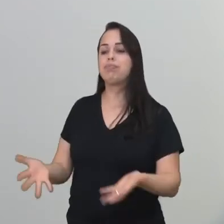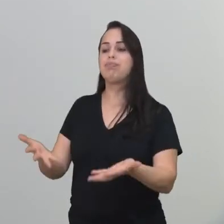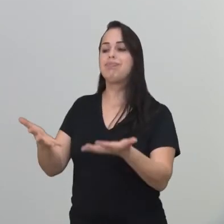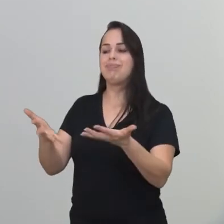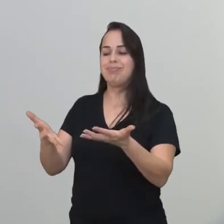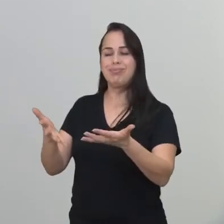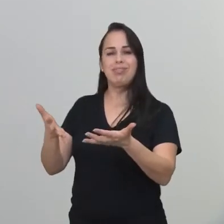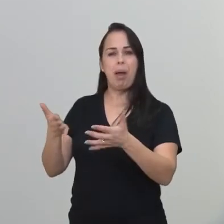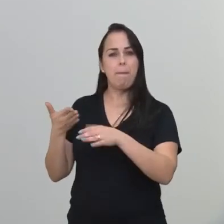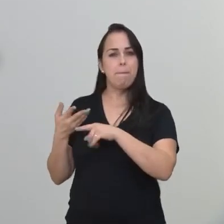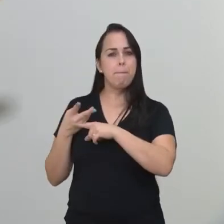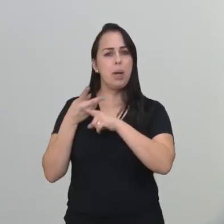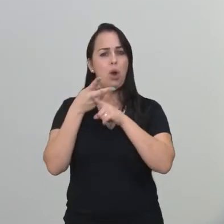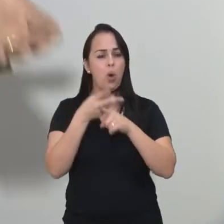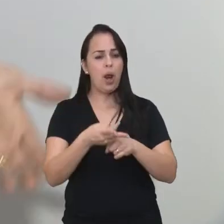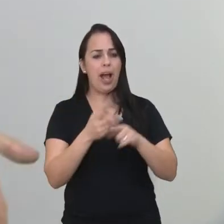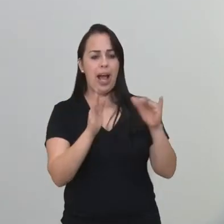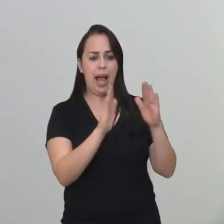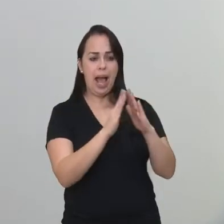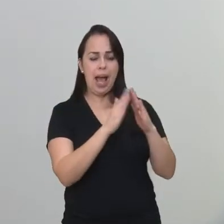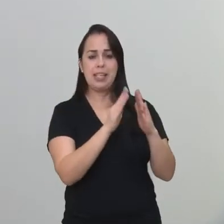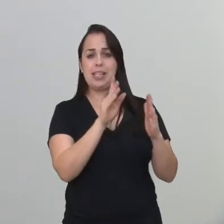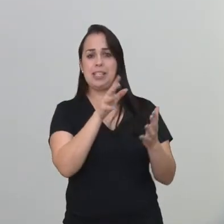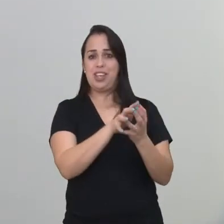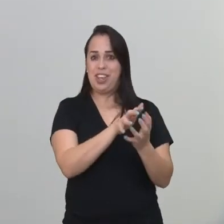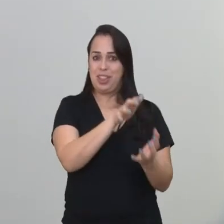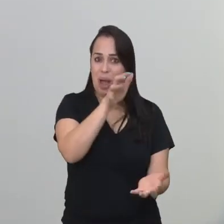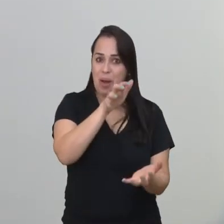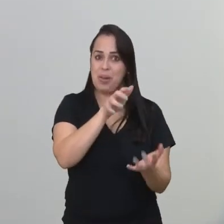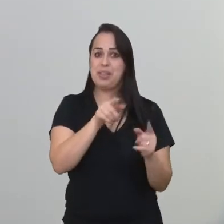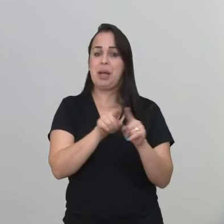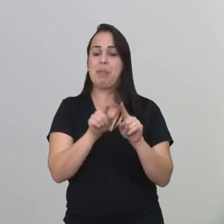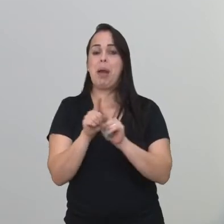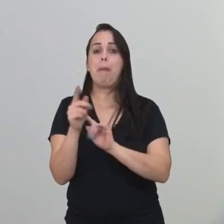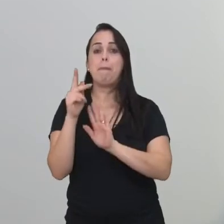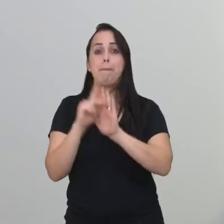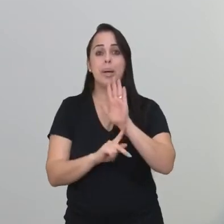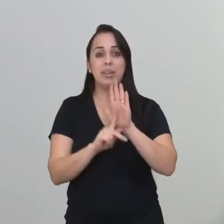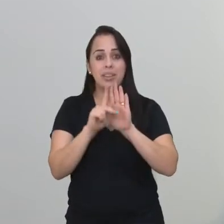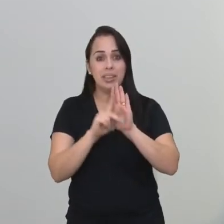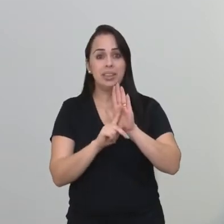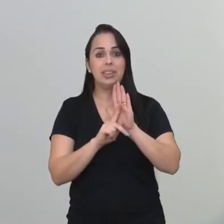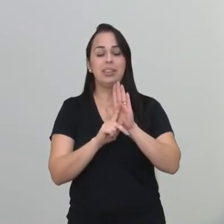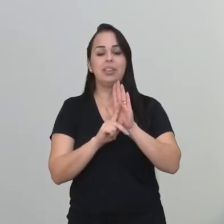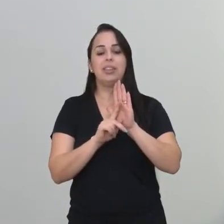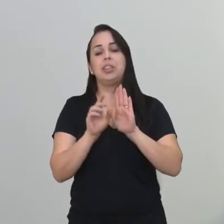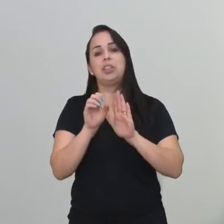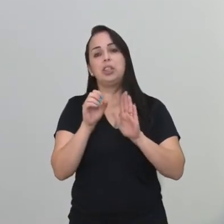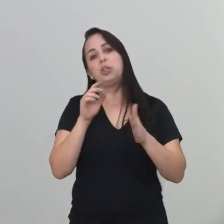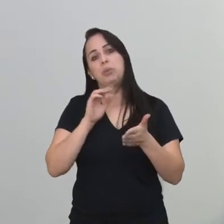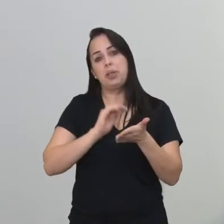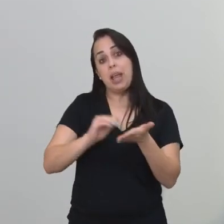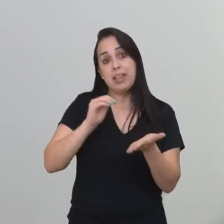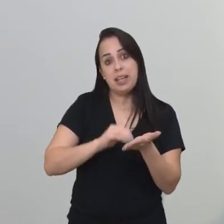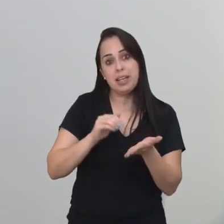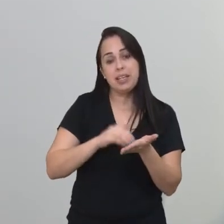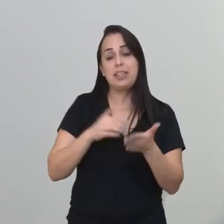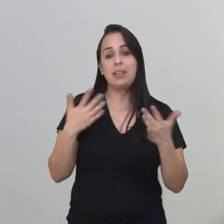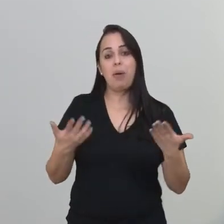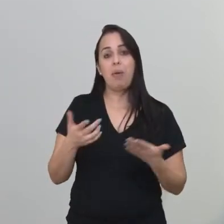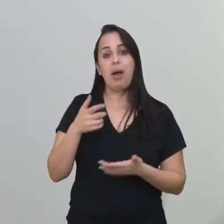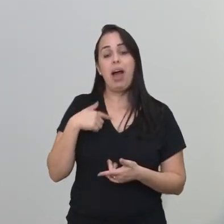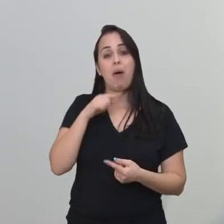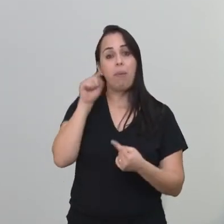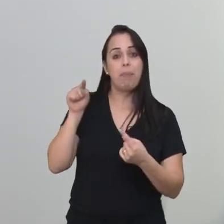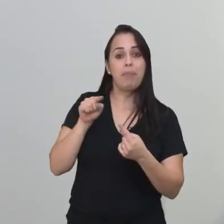essas pessoas a estarem procurando a casa do idoso, também procurando algum programa de uma secretaria ou outra. Então a intenção